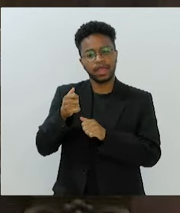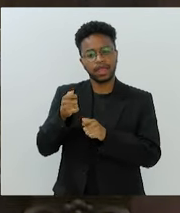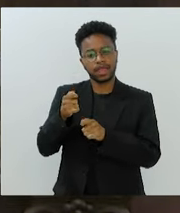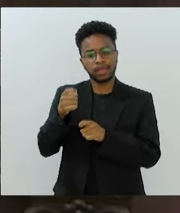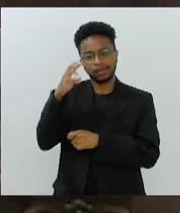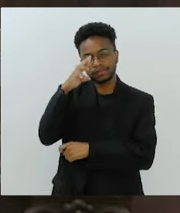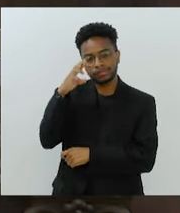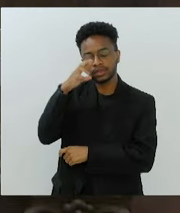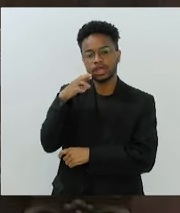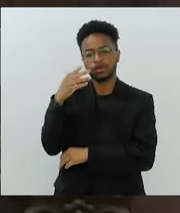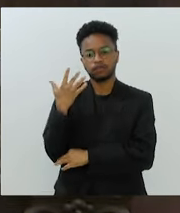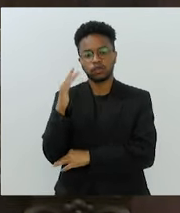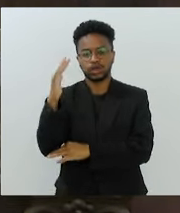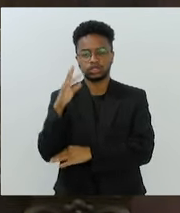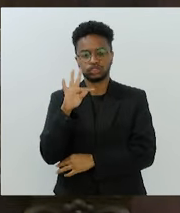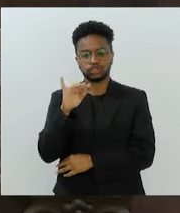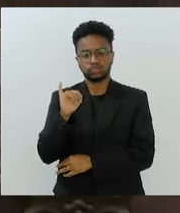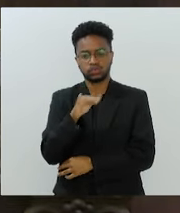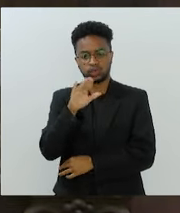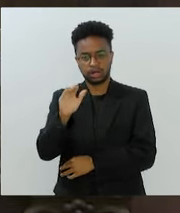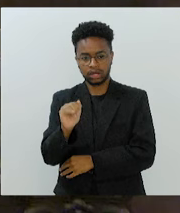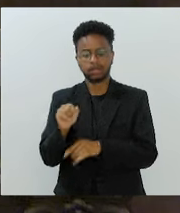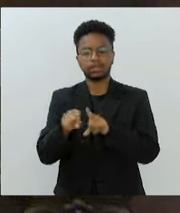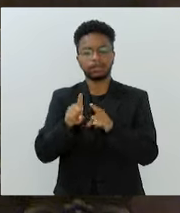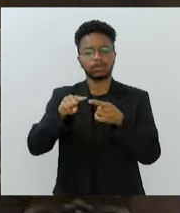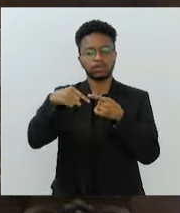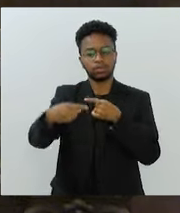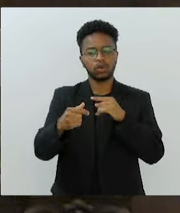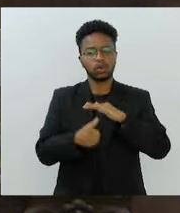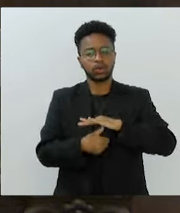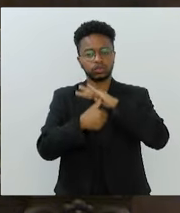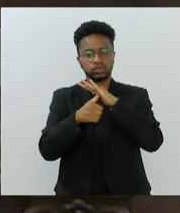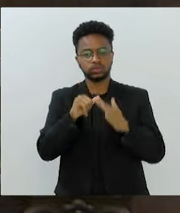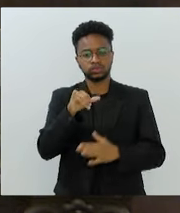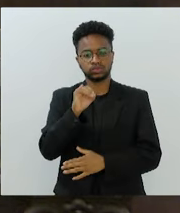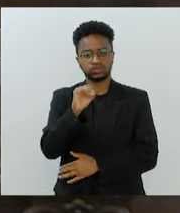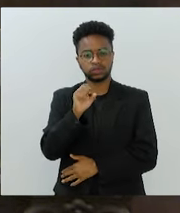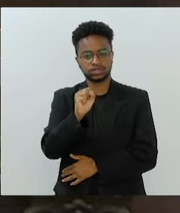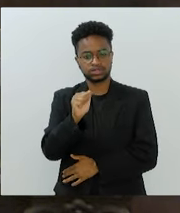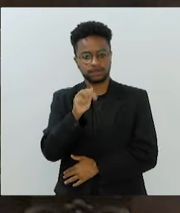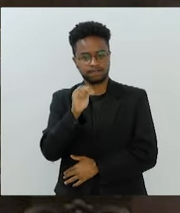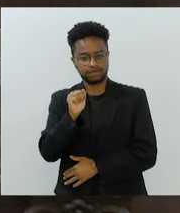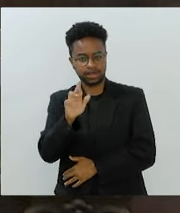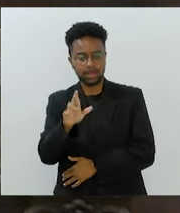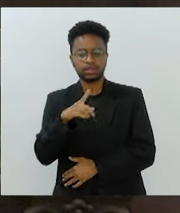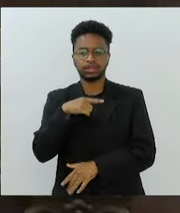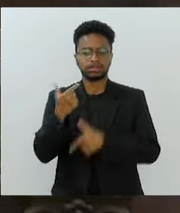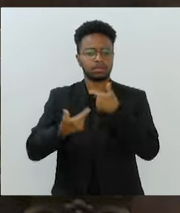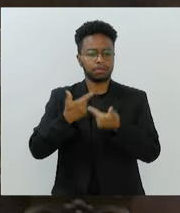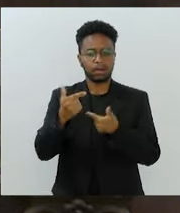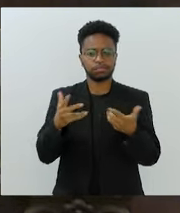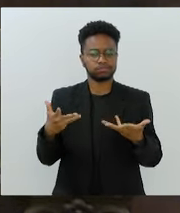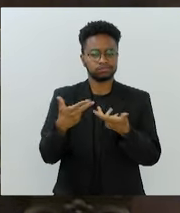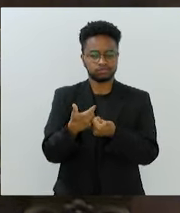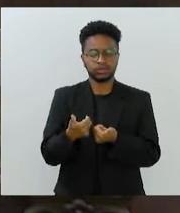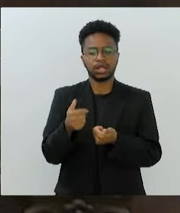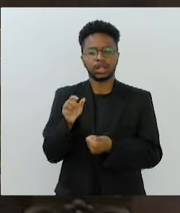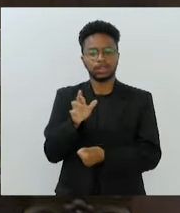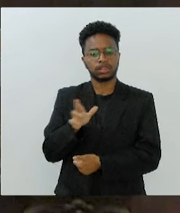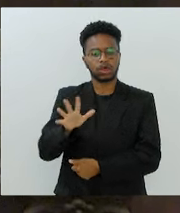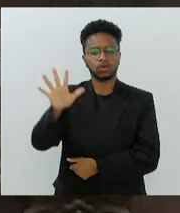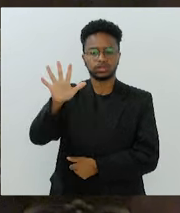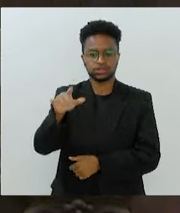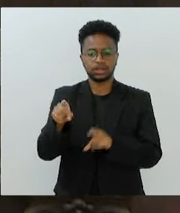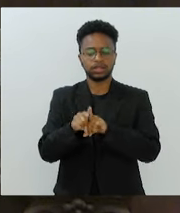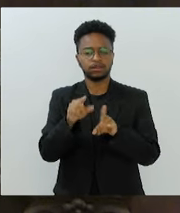então reitor Josafá, que tinha um trabalho social na Rocinha. Padre quando Josafá, o